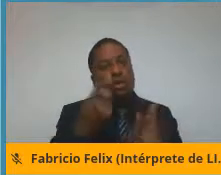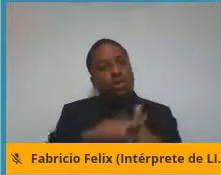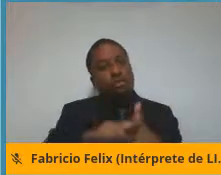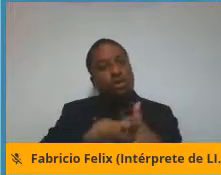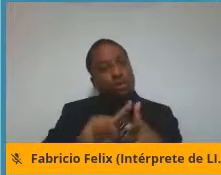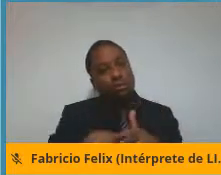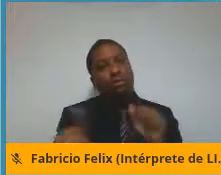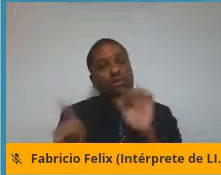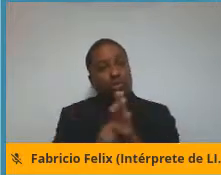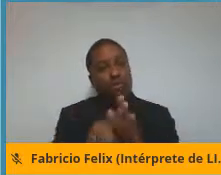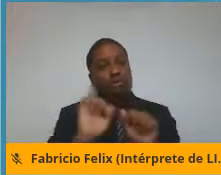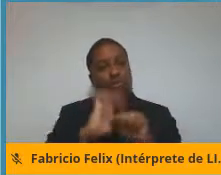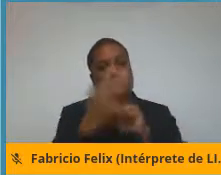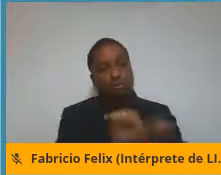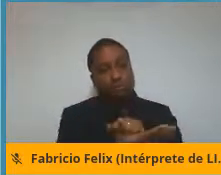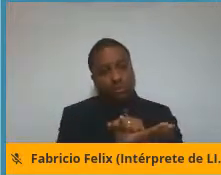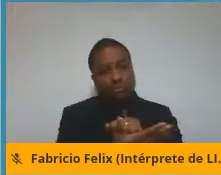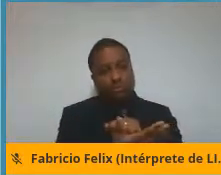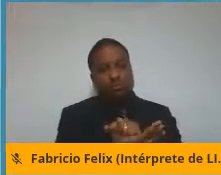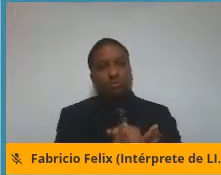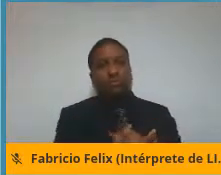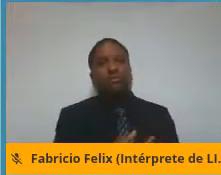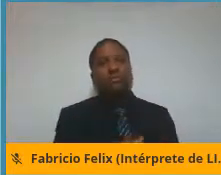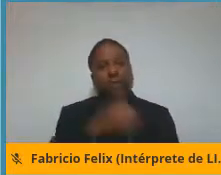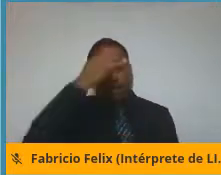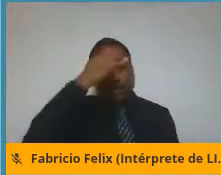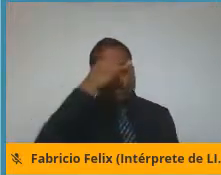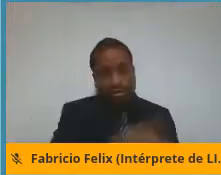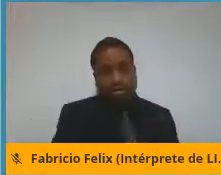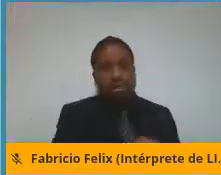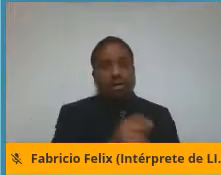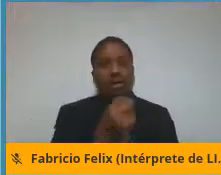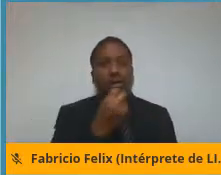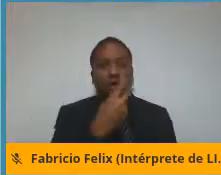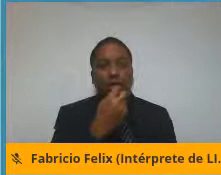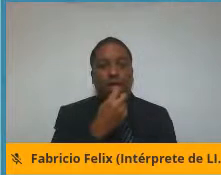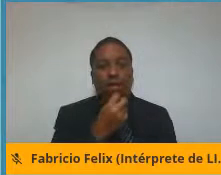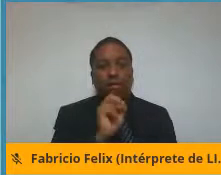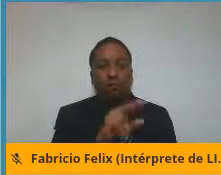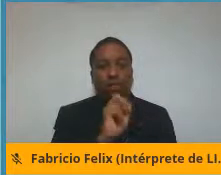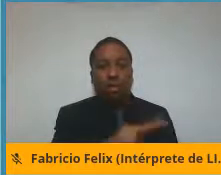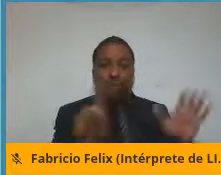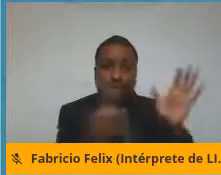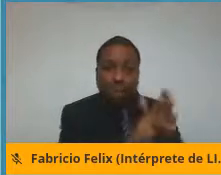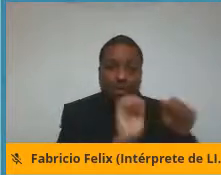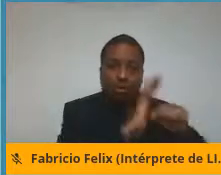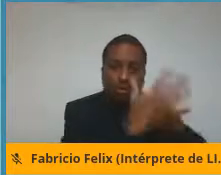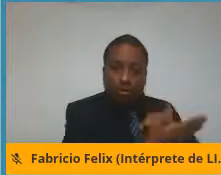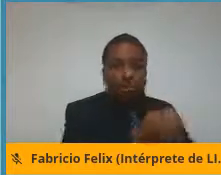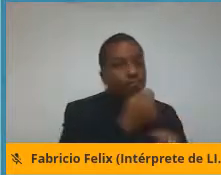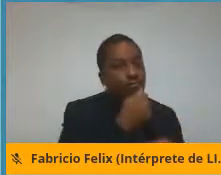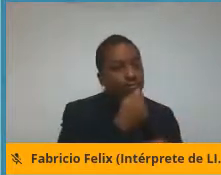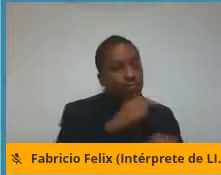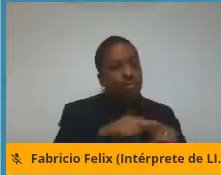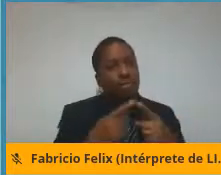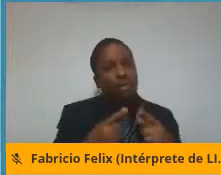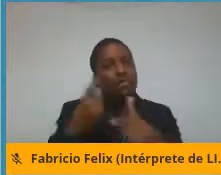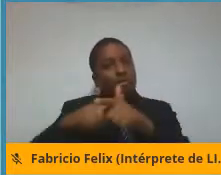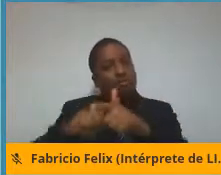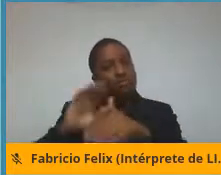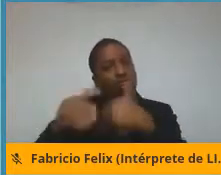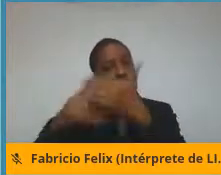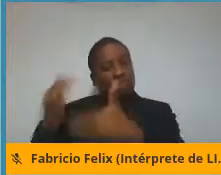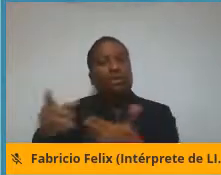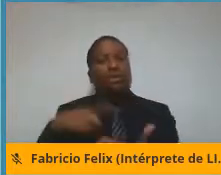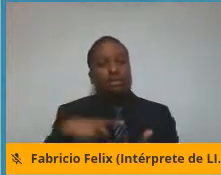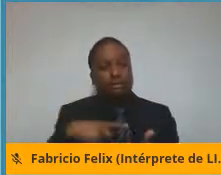antes que elas apareçam, depois que aparecerem, a gente tenta evitar que elas piorem. E a gente consegue evitar a morte em muitos casos. Hoje já se morre